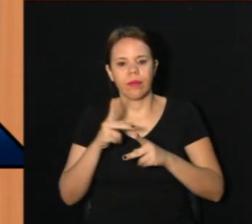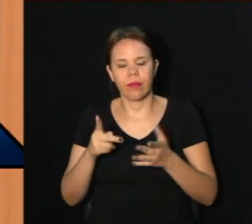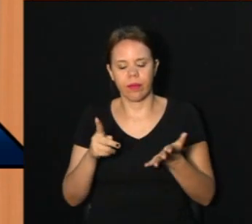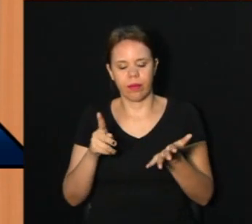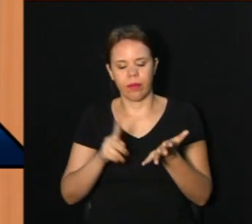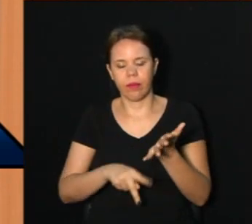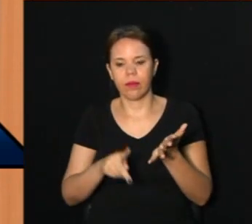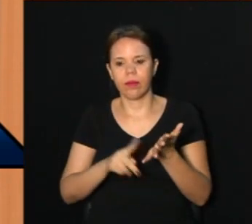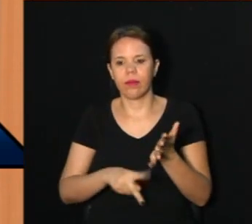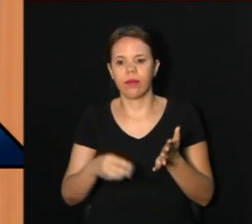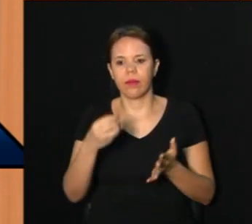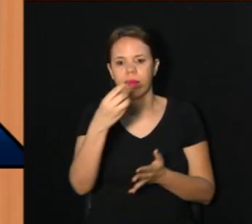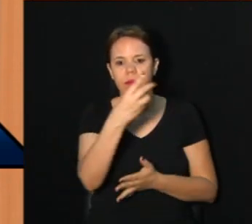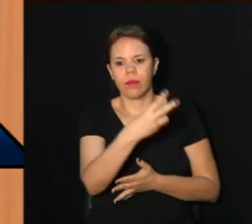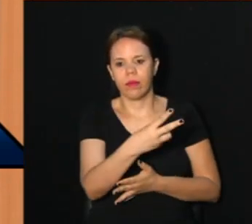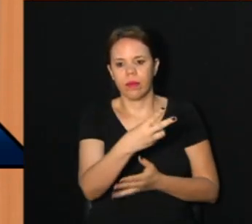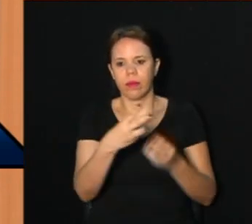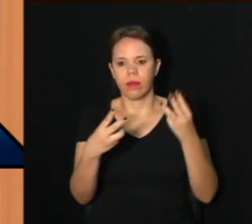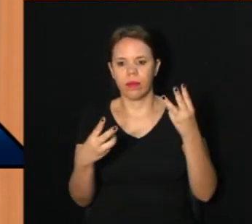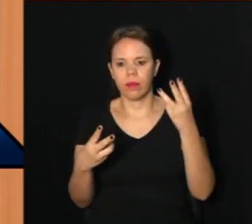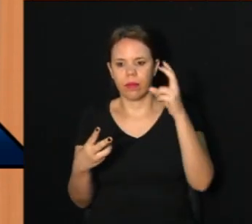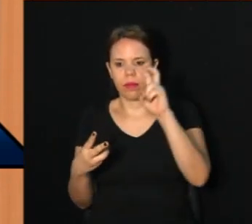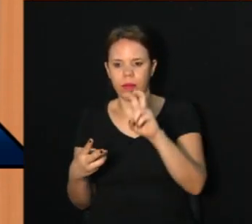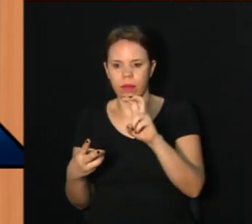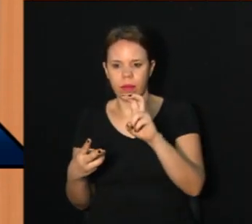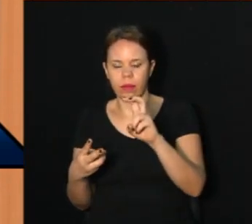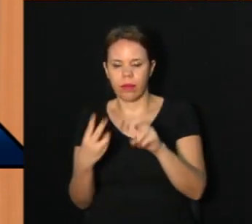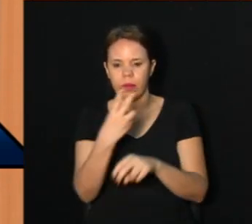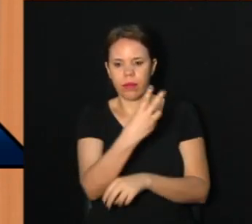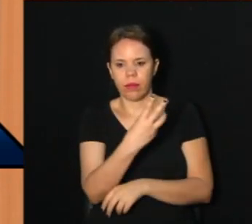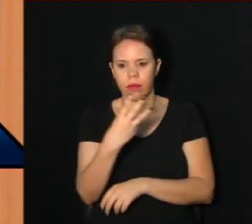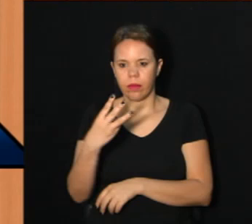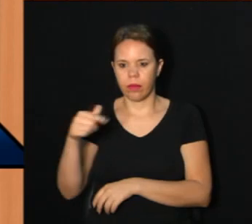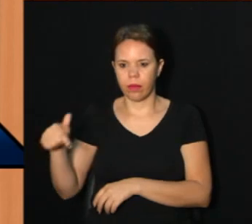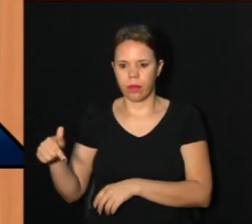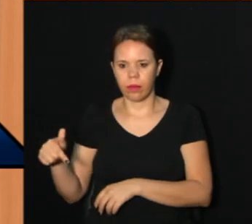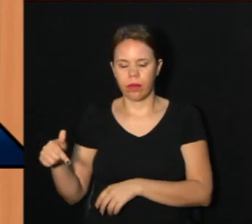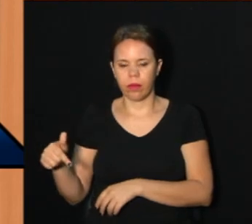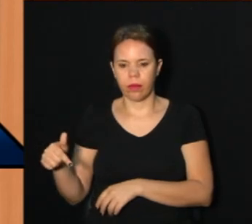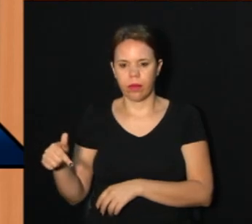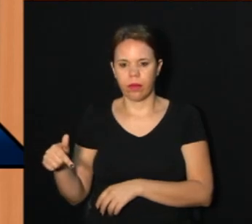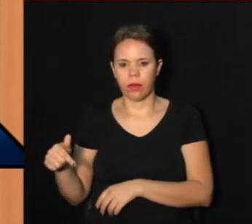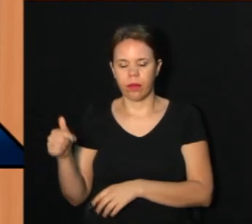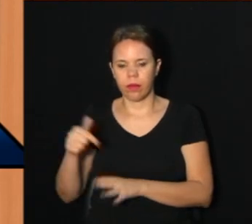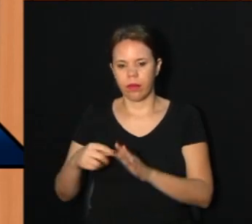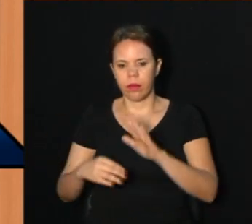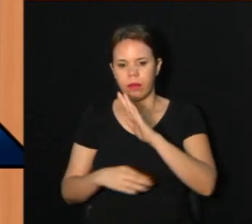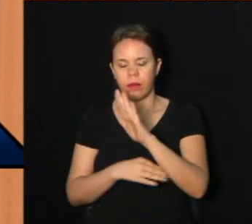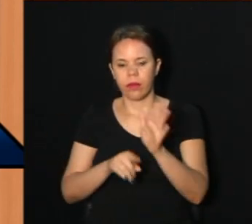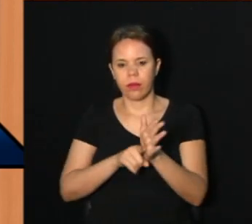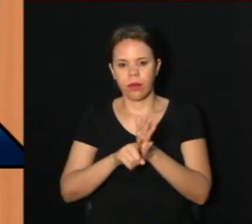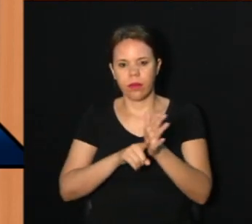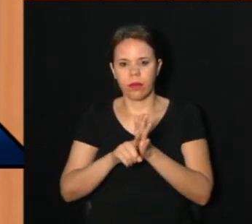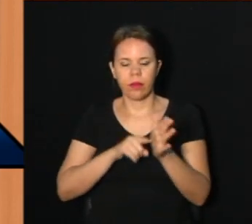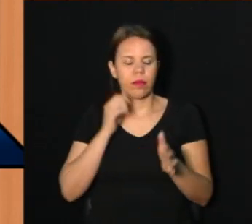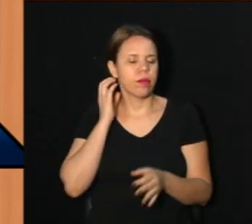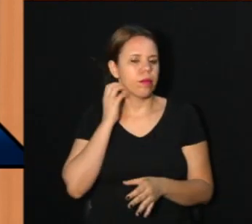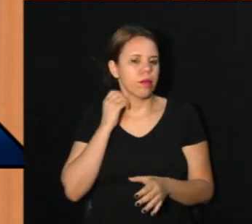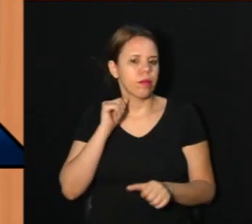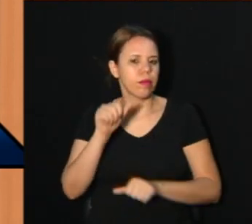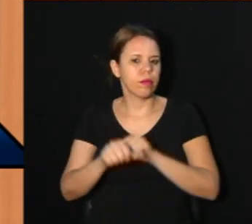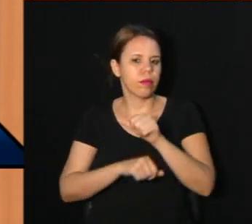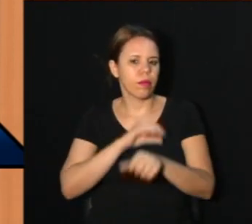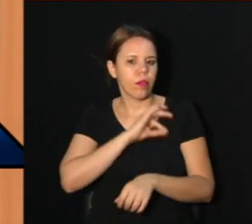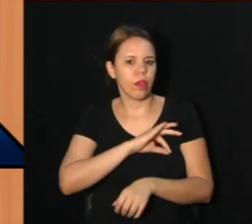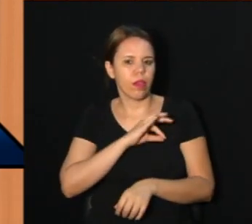235 a 237, feito por essa casa, um estudo de estimativa de impacto